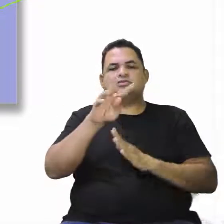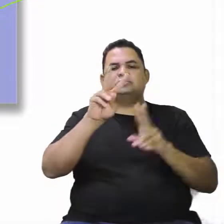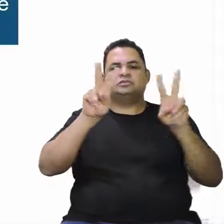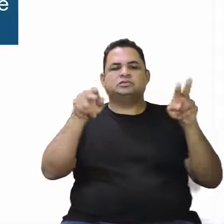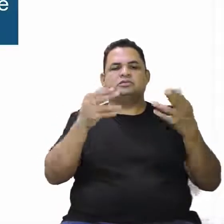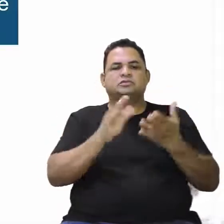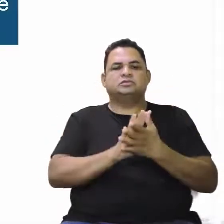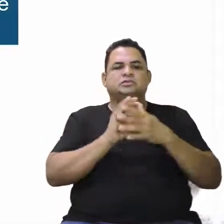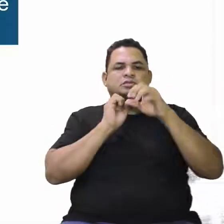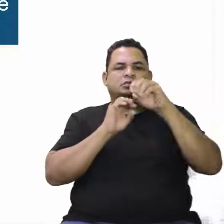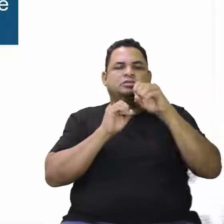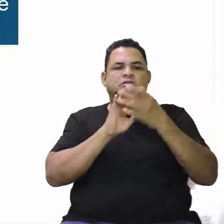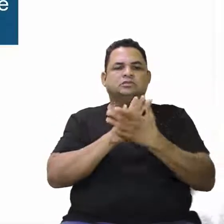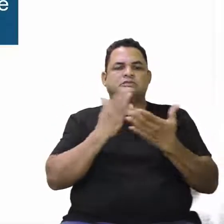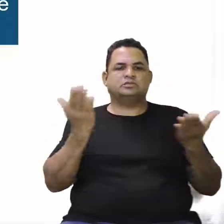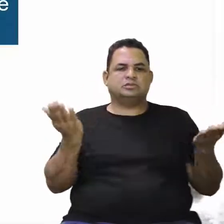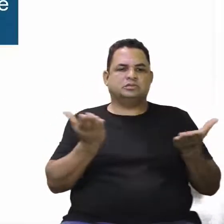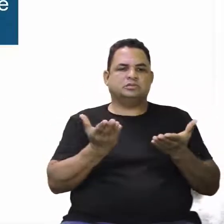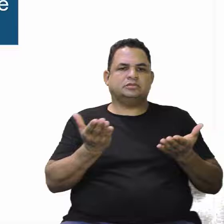durante nossa aula.